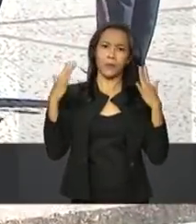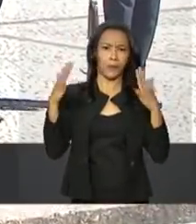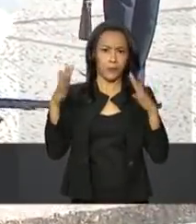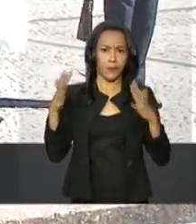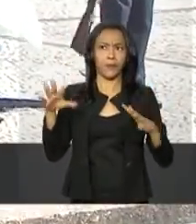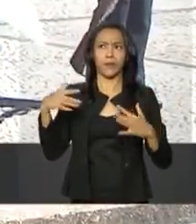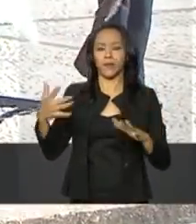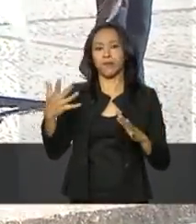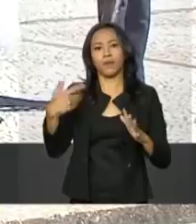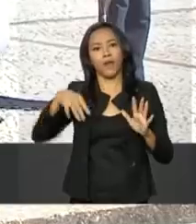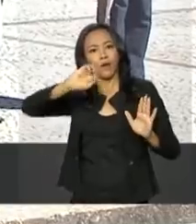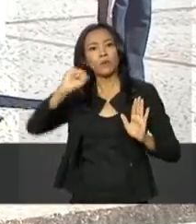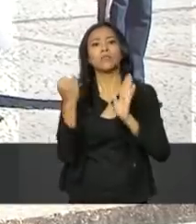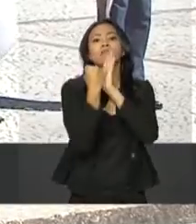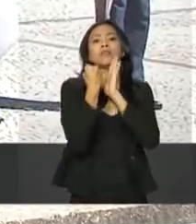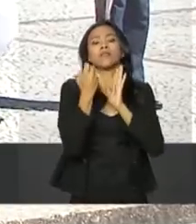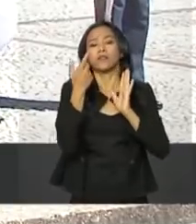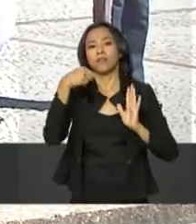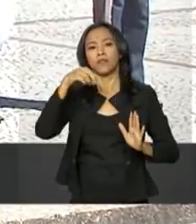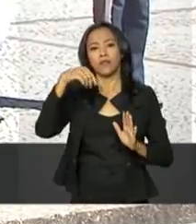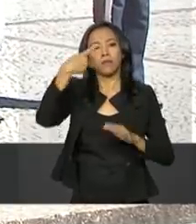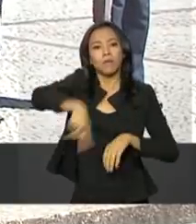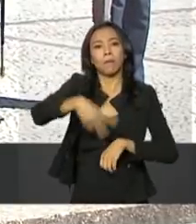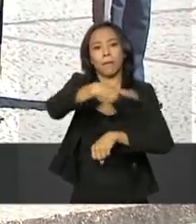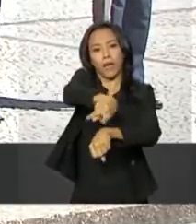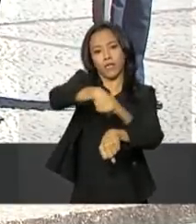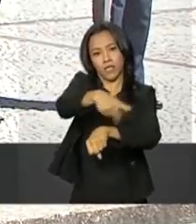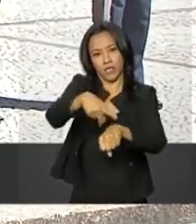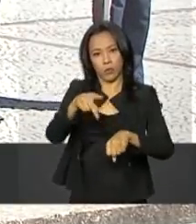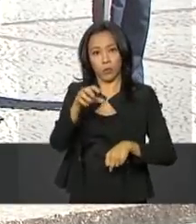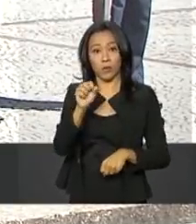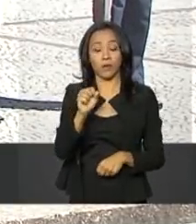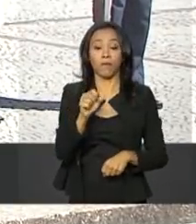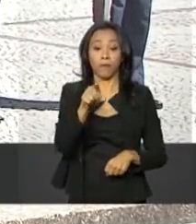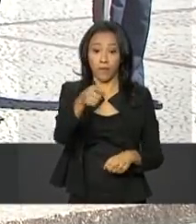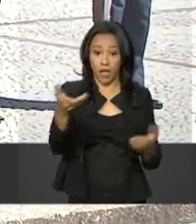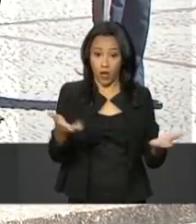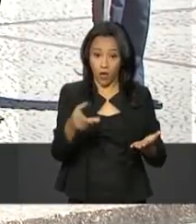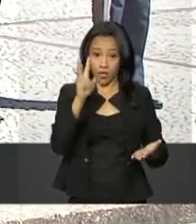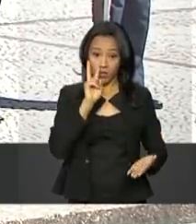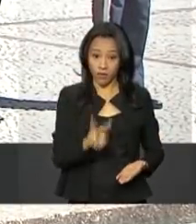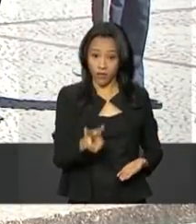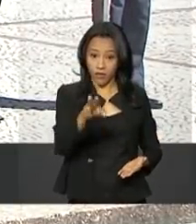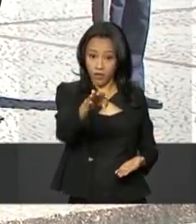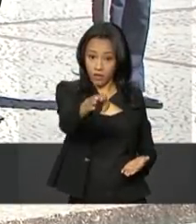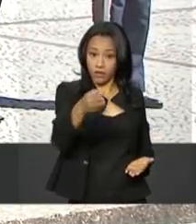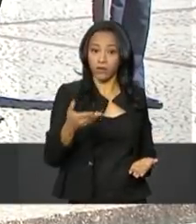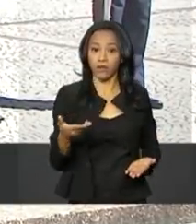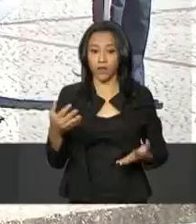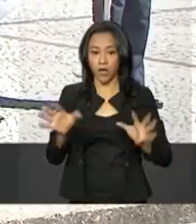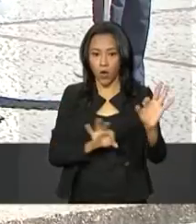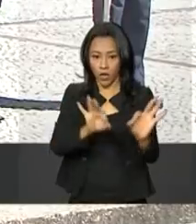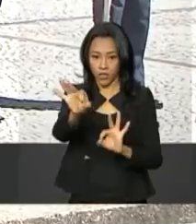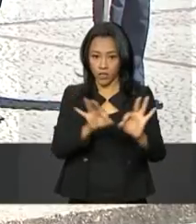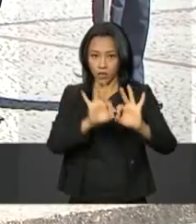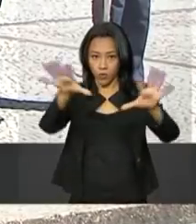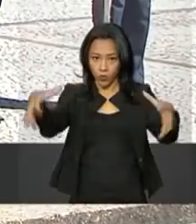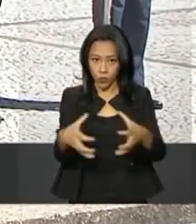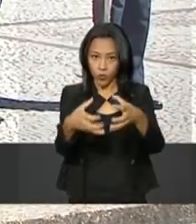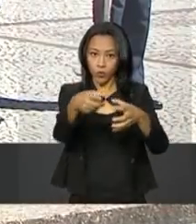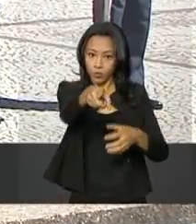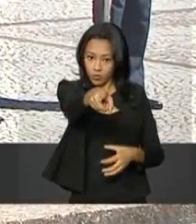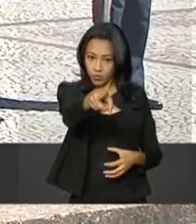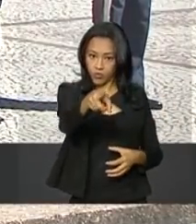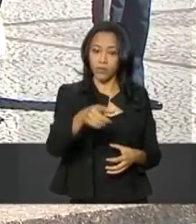ser um símbolo da nossa pátria. Neste momento, a gente está vendo a guarda da bandeira, isso? Está entrando em posição? Isso, ela